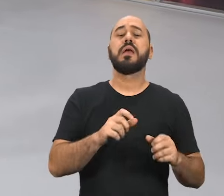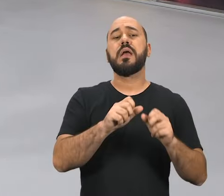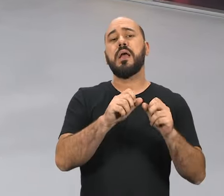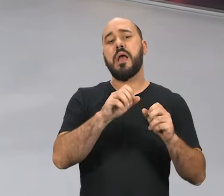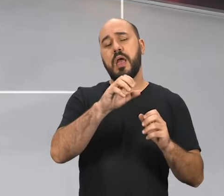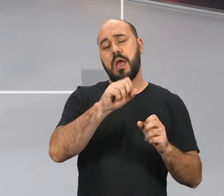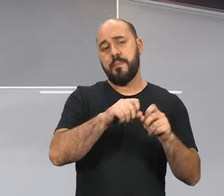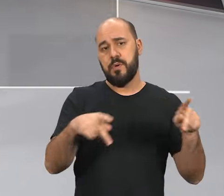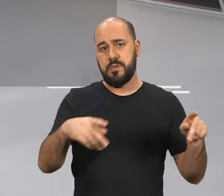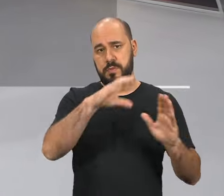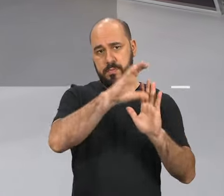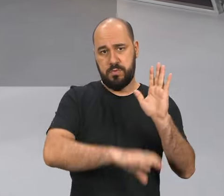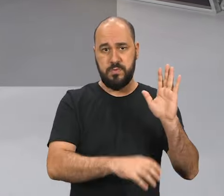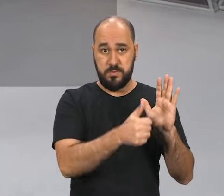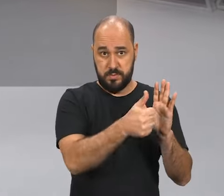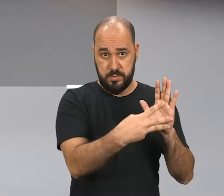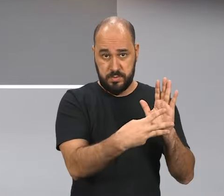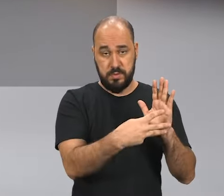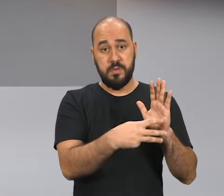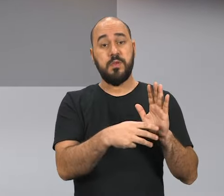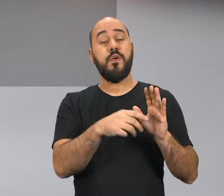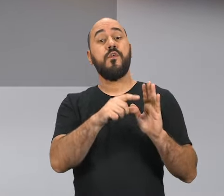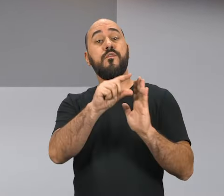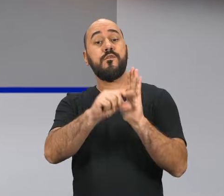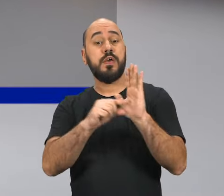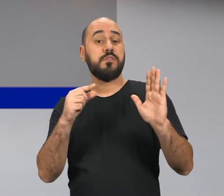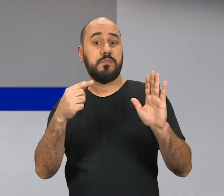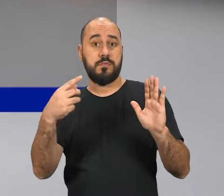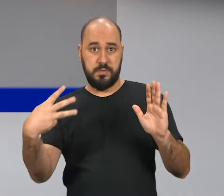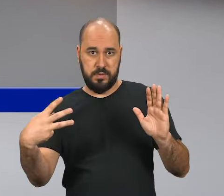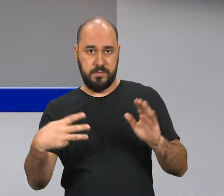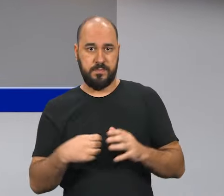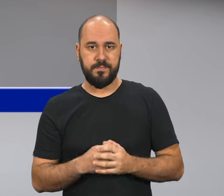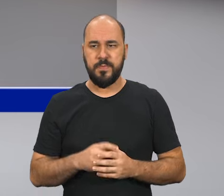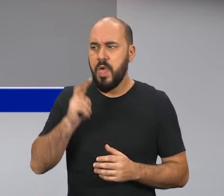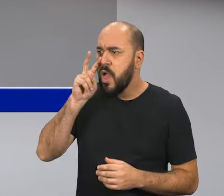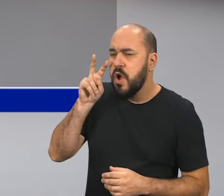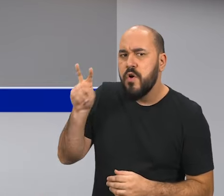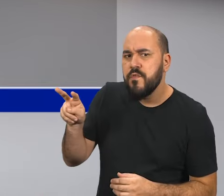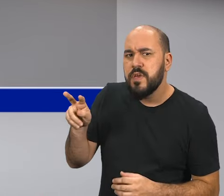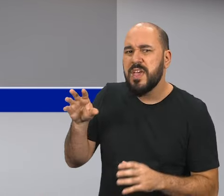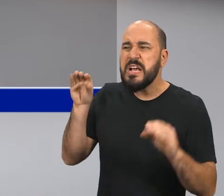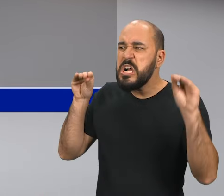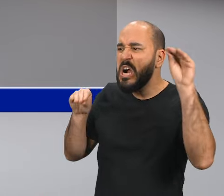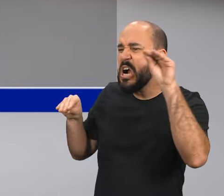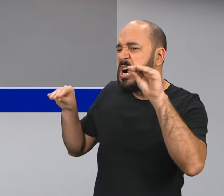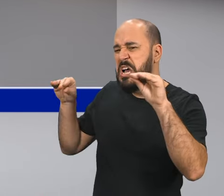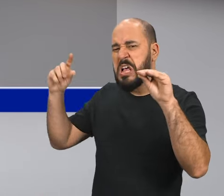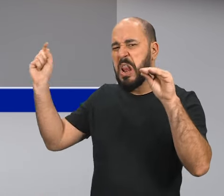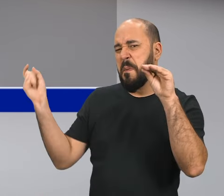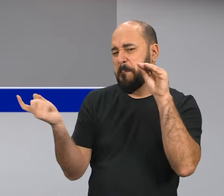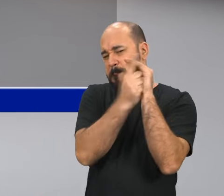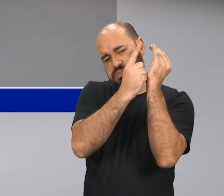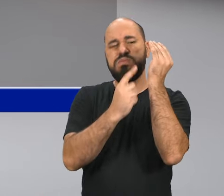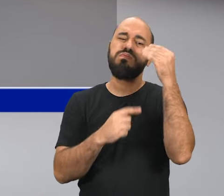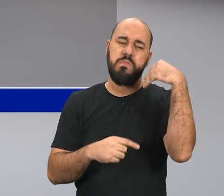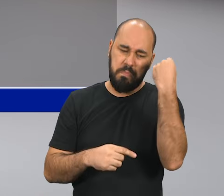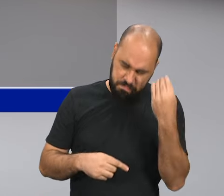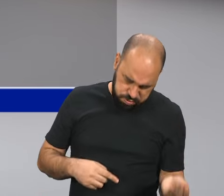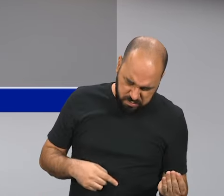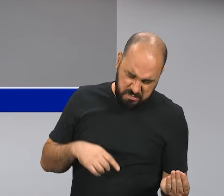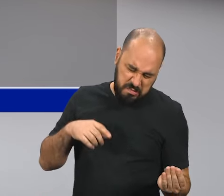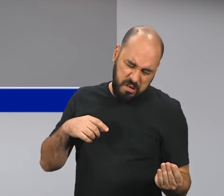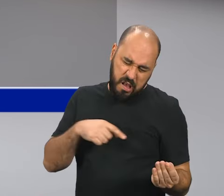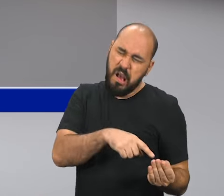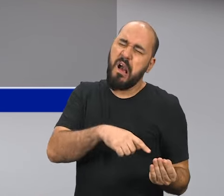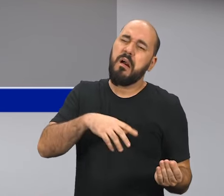verso 3. Diz assim: então vi uma de suas cabeças como golpeadas de morte, mas essa ferida mortal